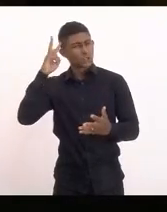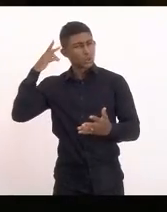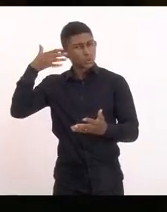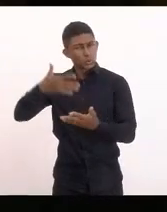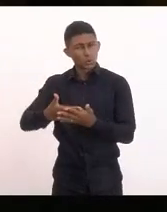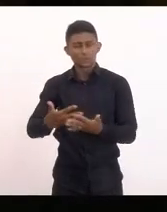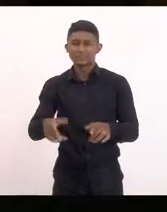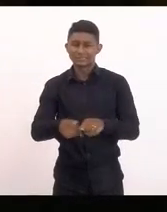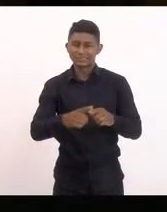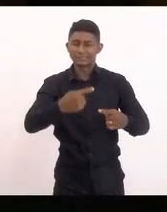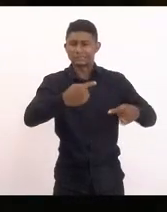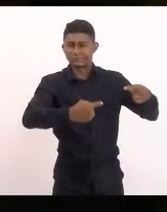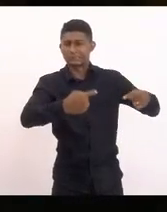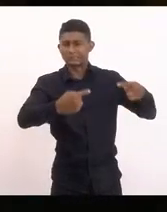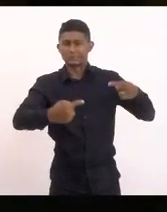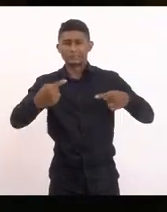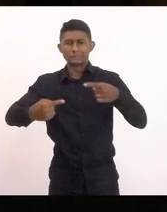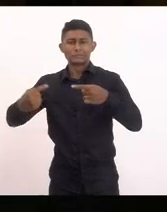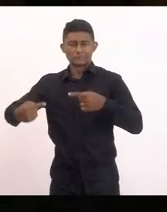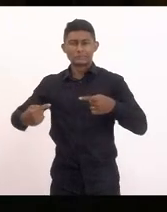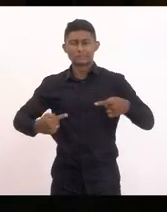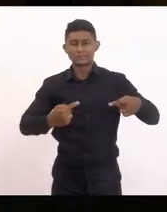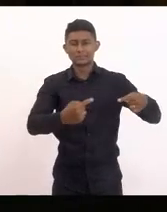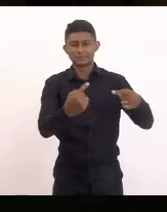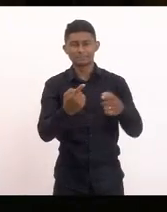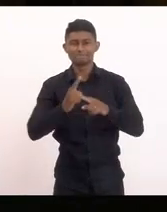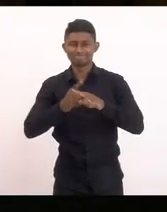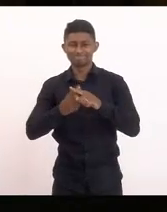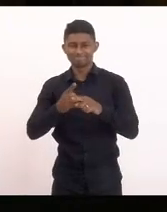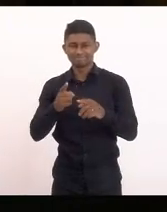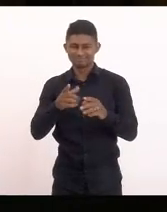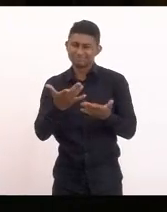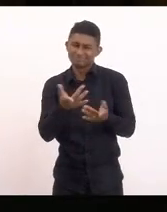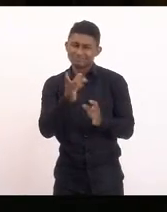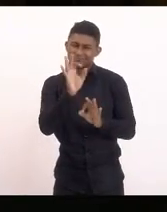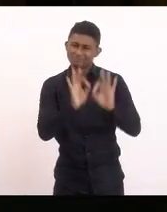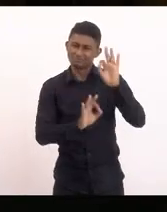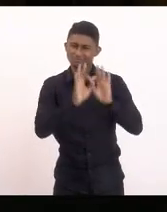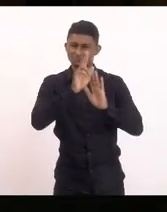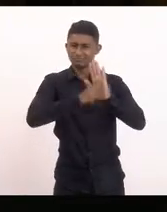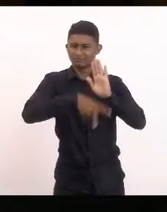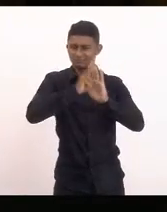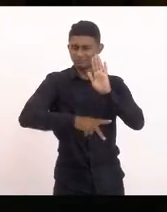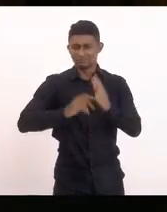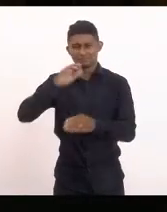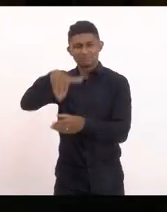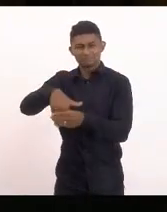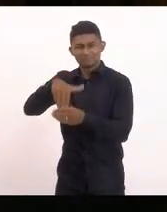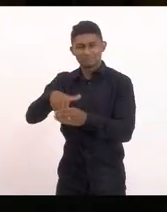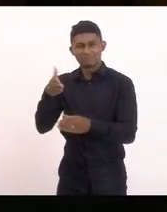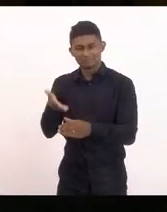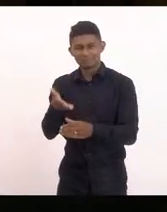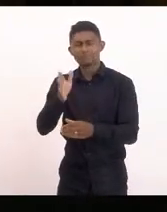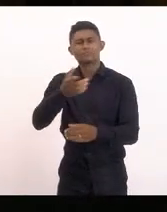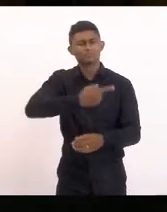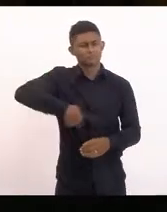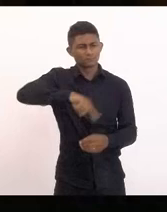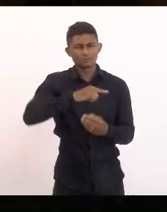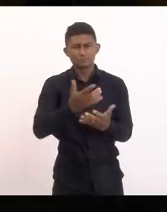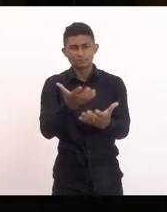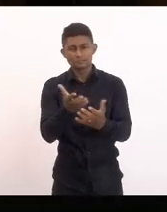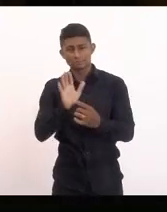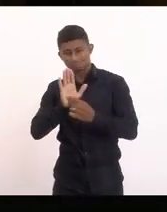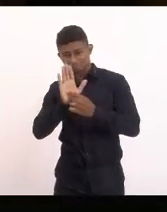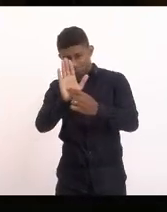político em torno da votação deste projeto, para mostrar objetivamente, dentro